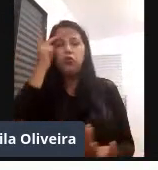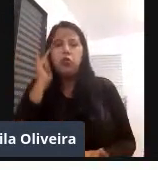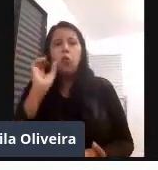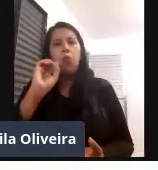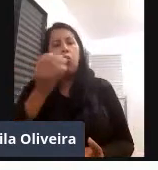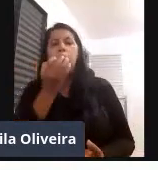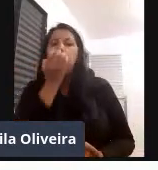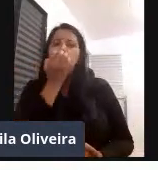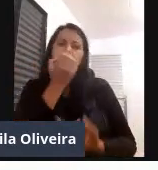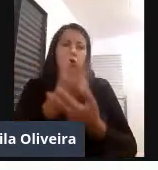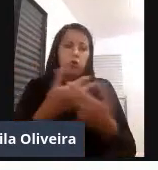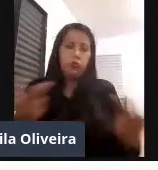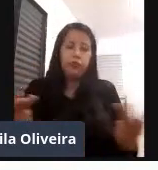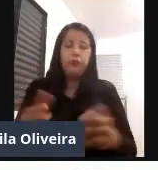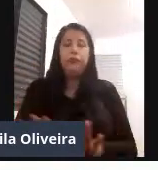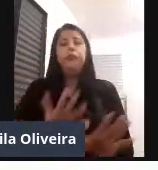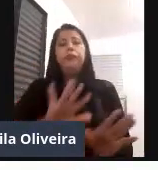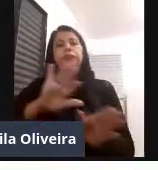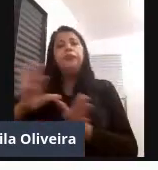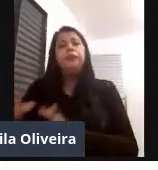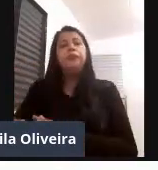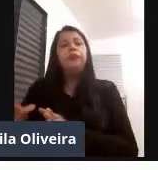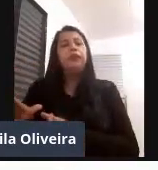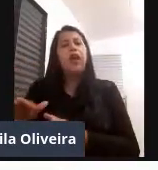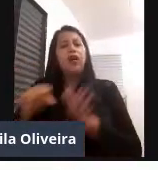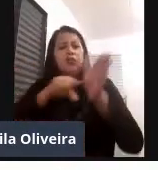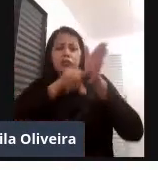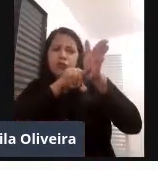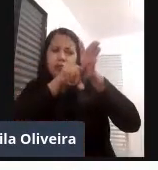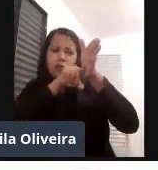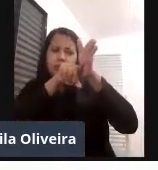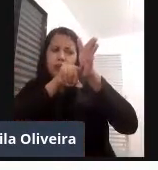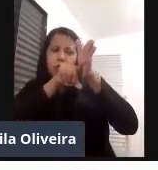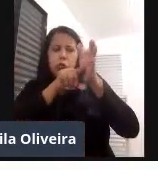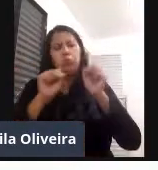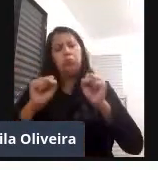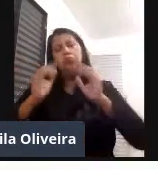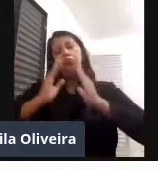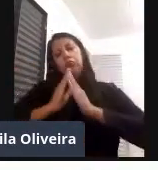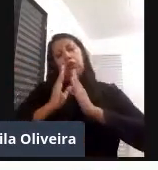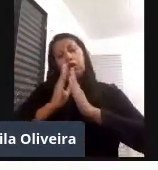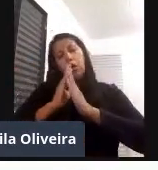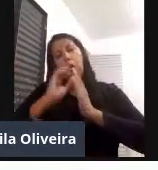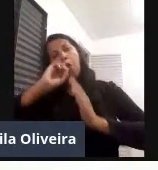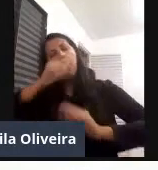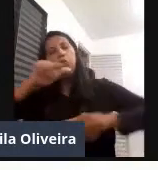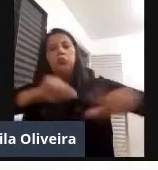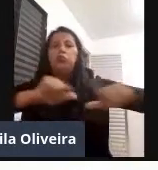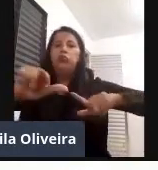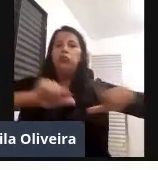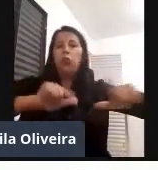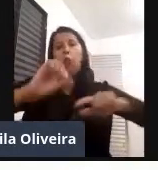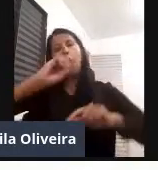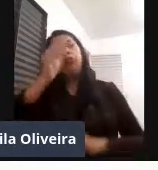informação que são pesquisáveis, né? A gente estando na nossa casa, a gente estando no nosso trabalho, na nossa faculdade,